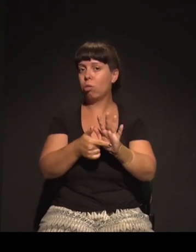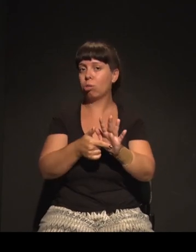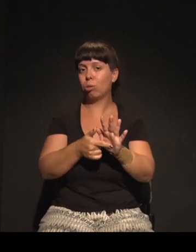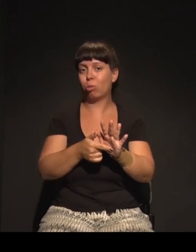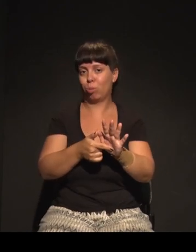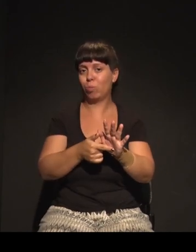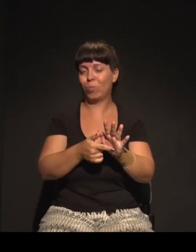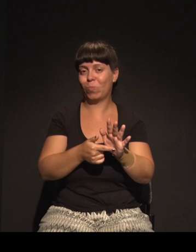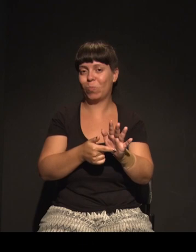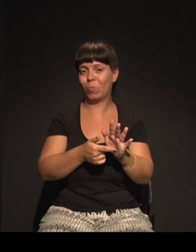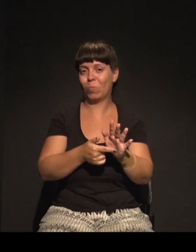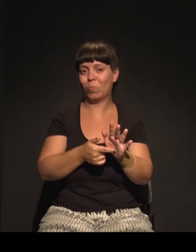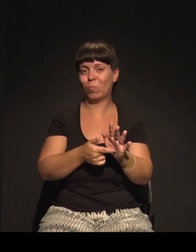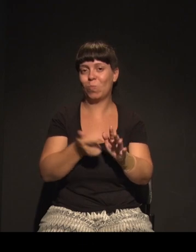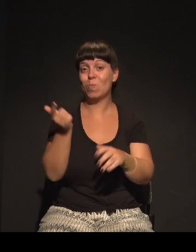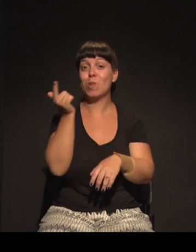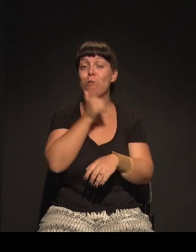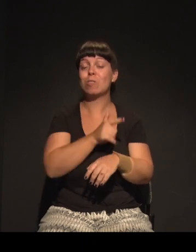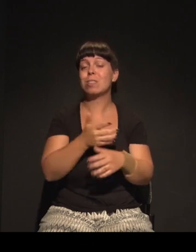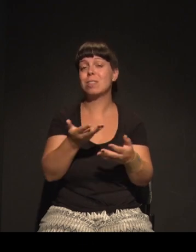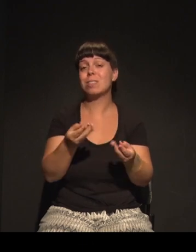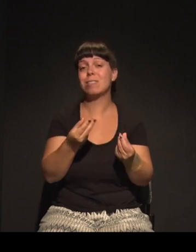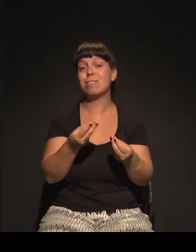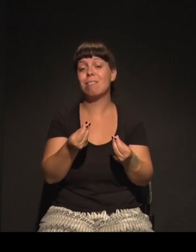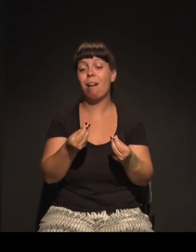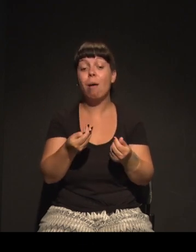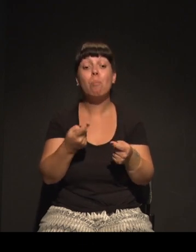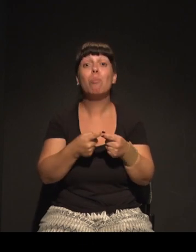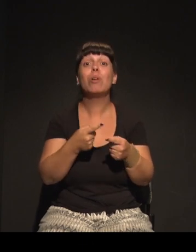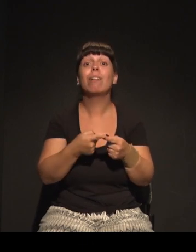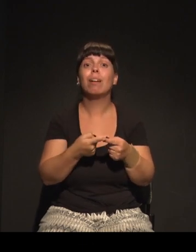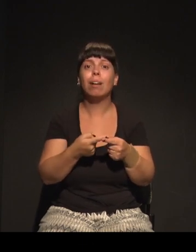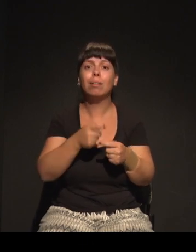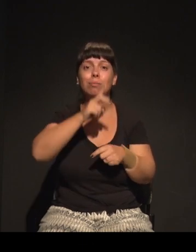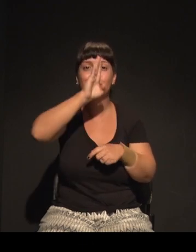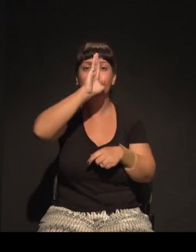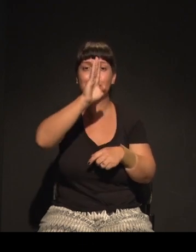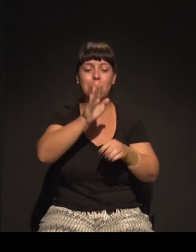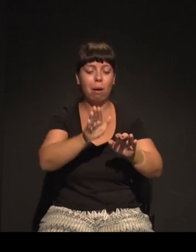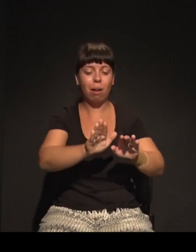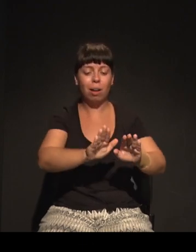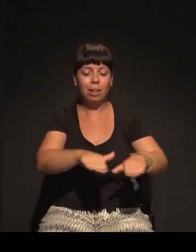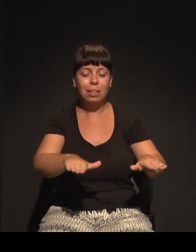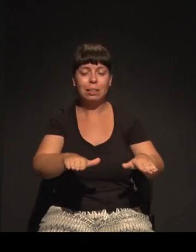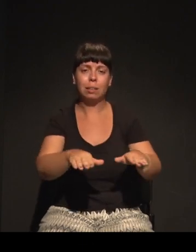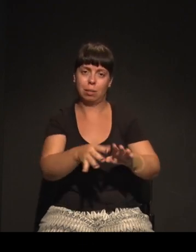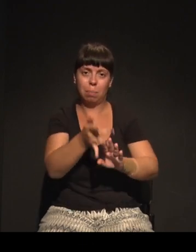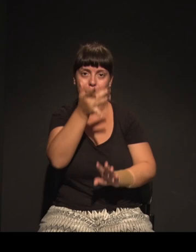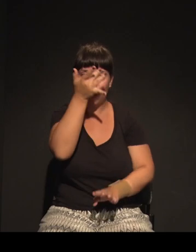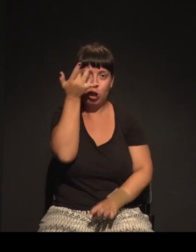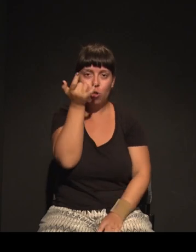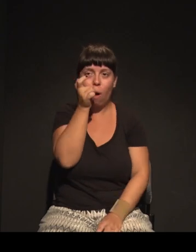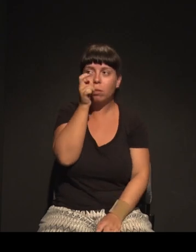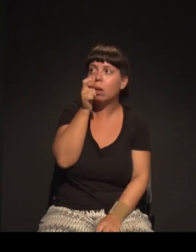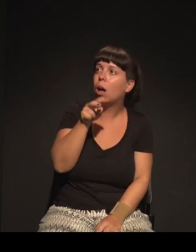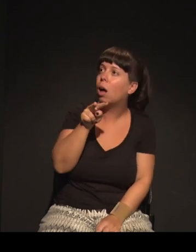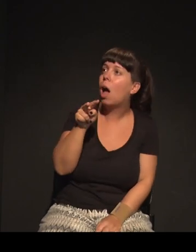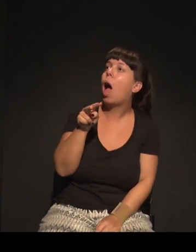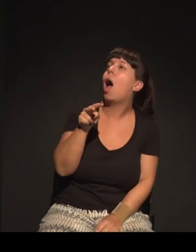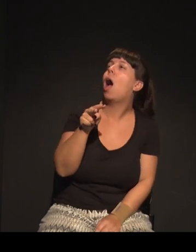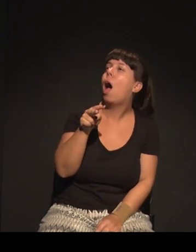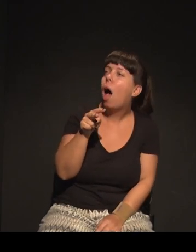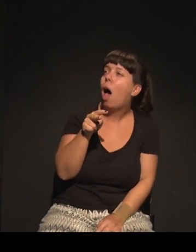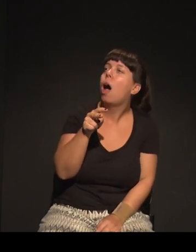pra poder das criança e os pessoas que estão assistindo neles entender a história